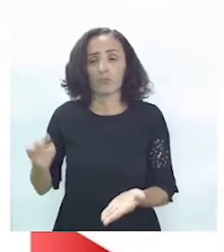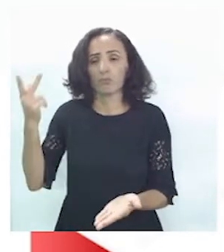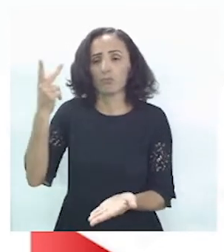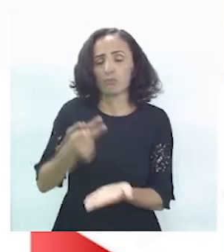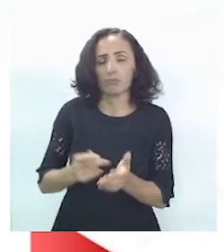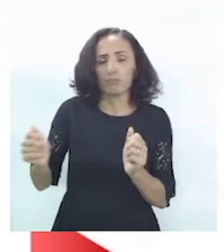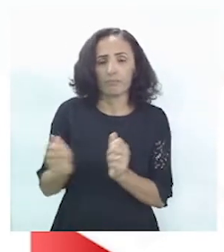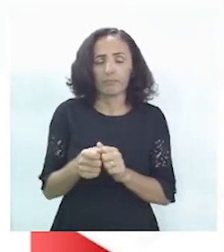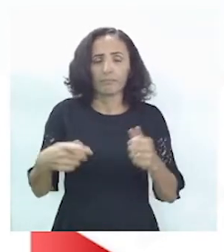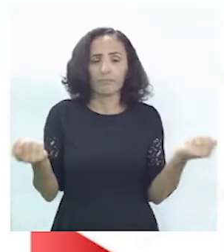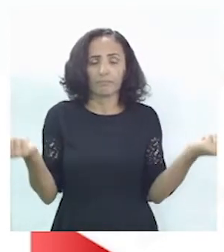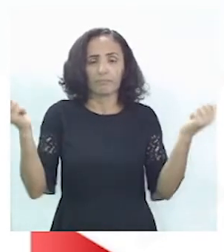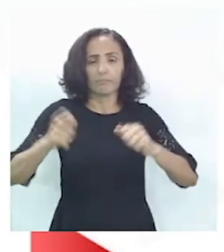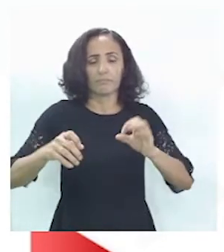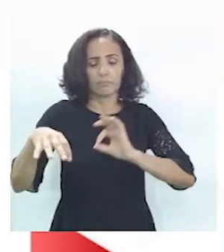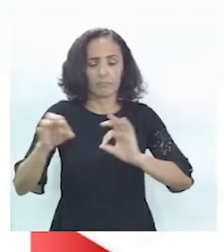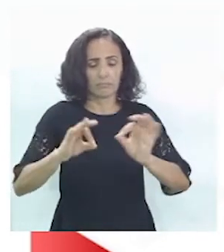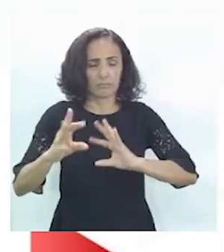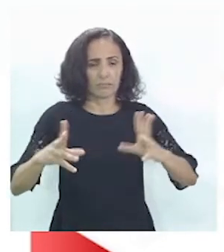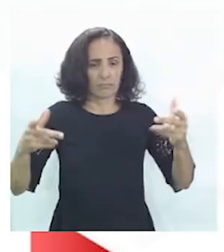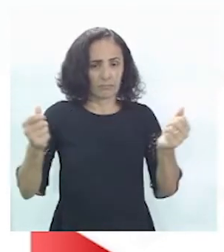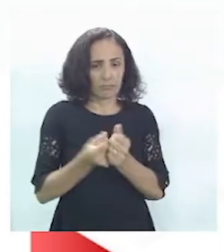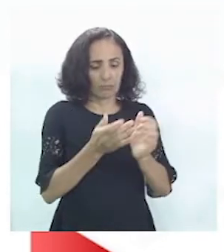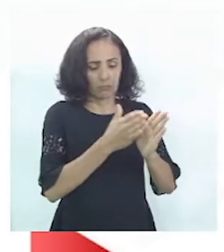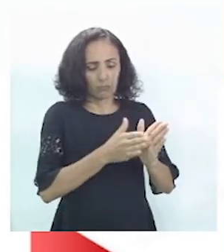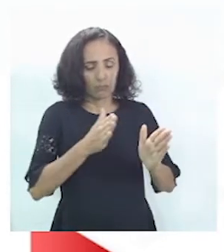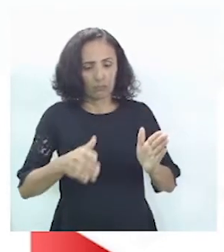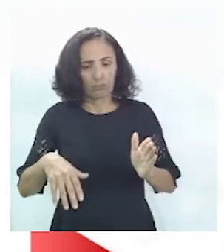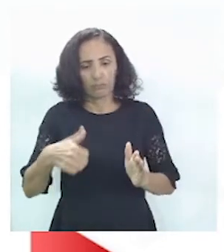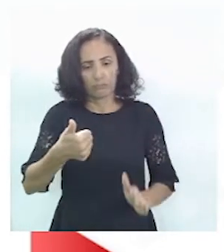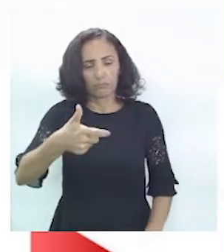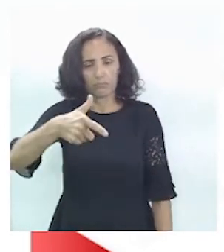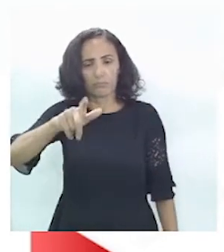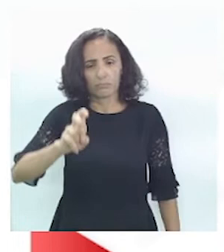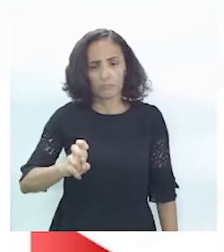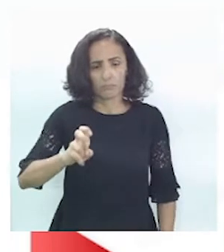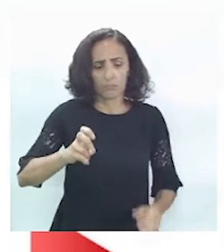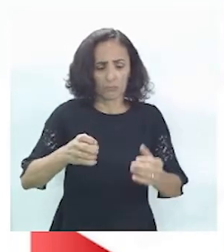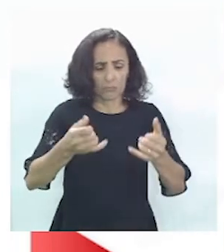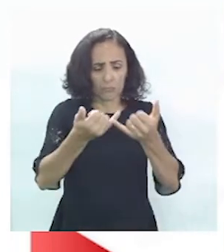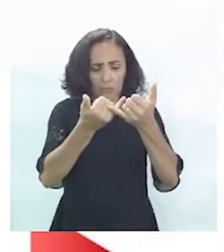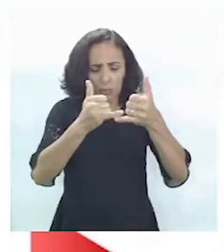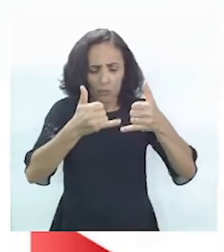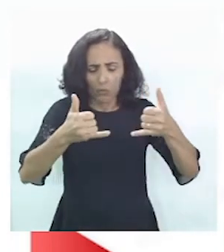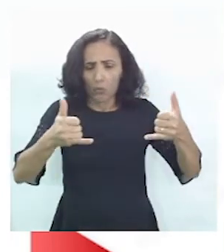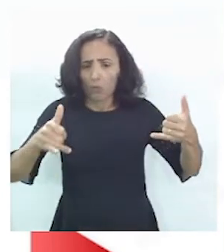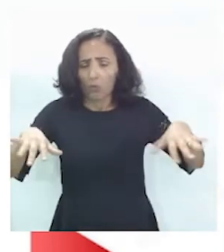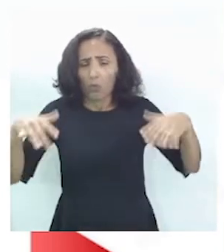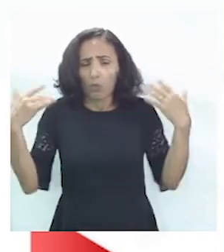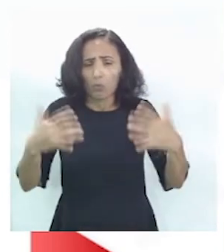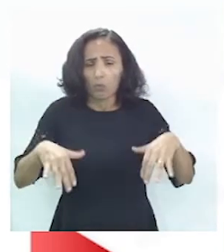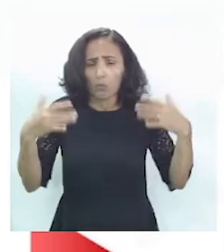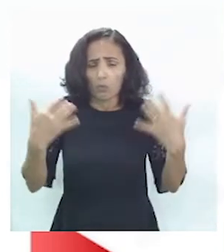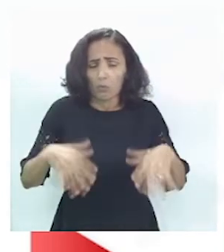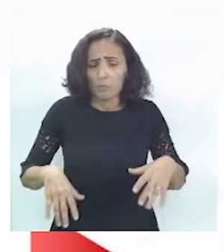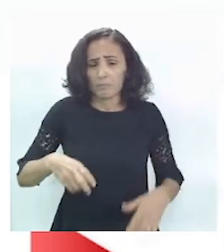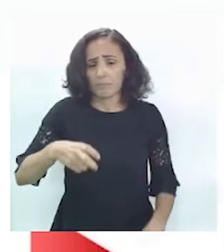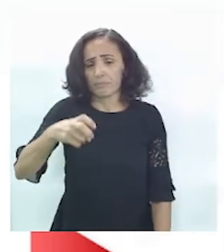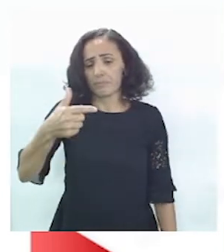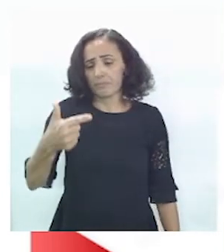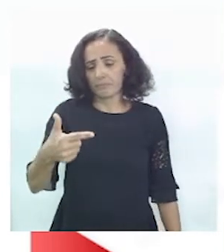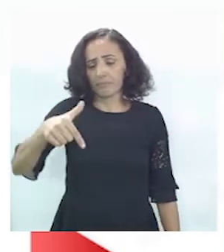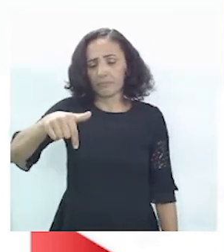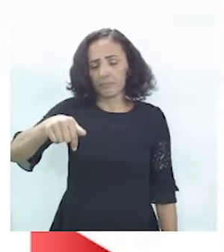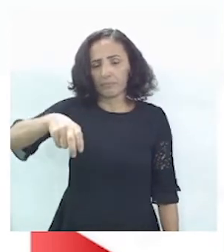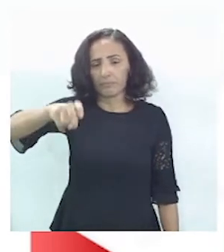plena capacidade, vai gerar cerca de 15 mil megawatts de energias, ou seja, 75%